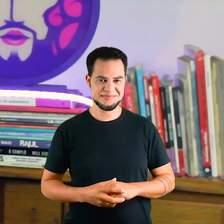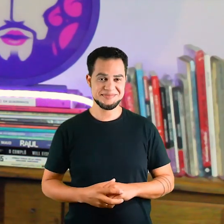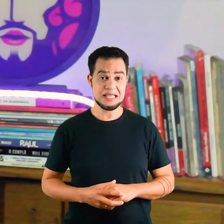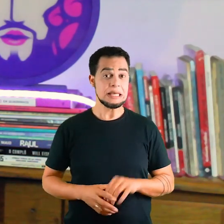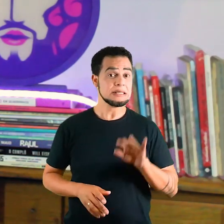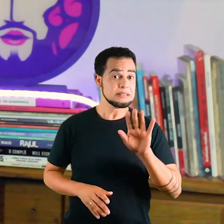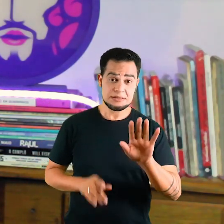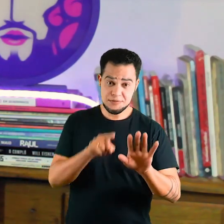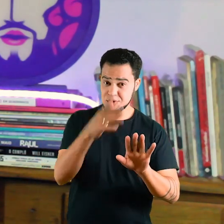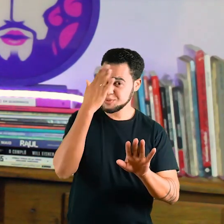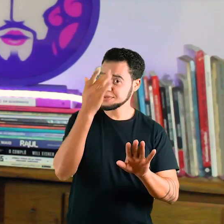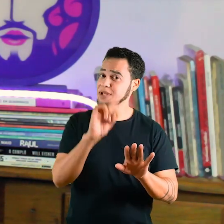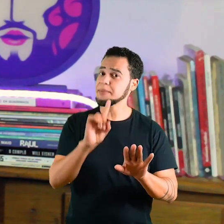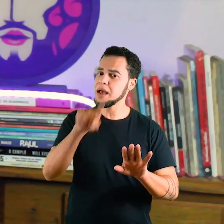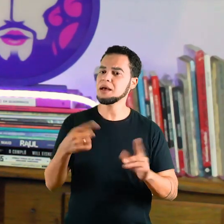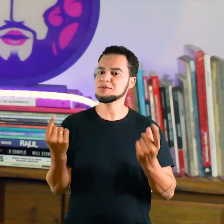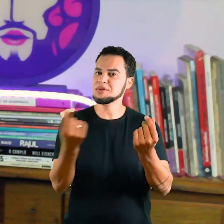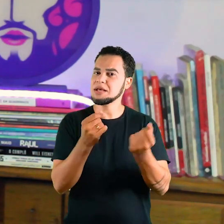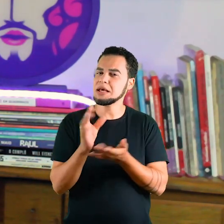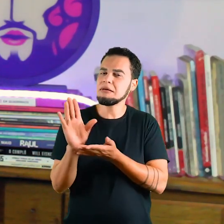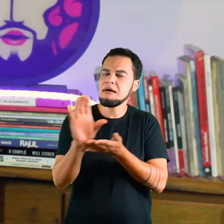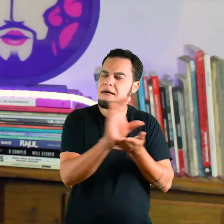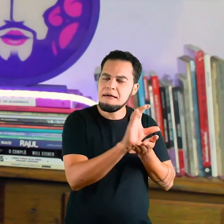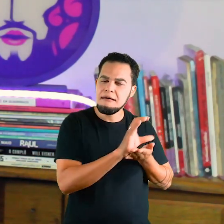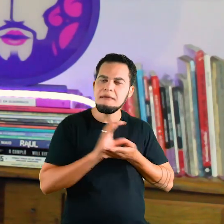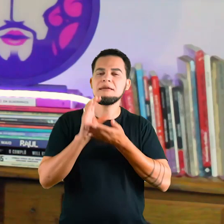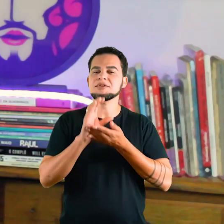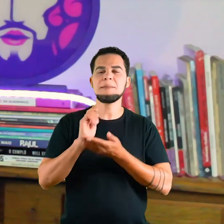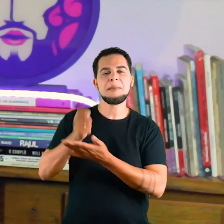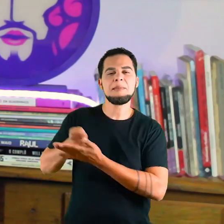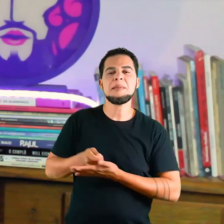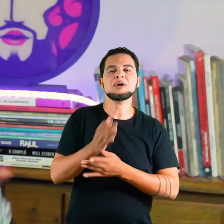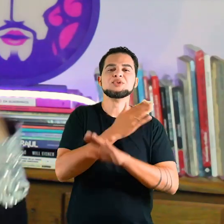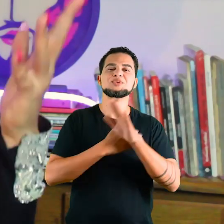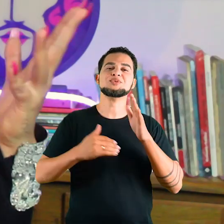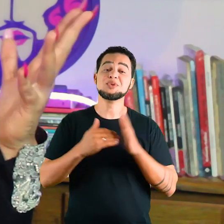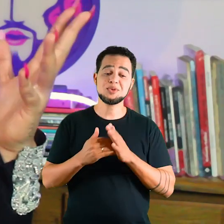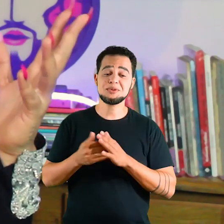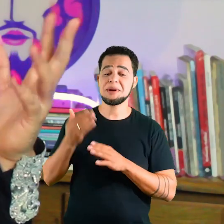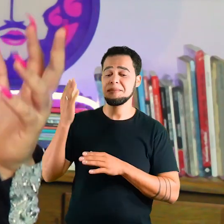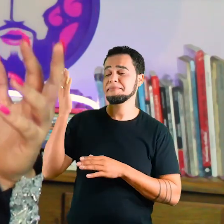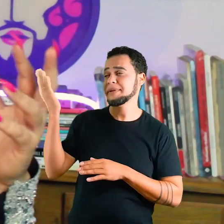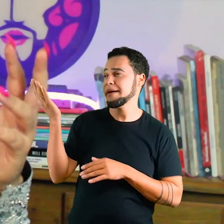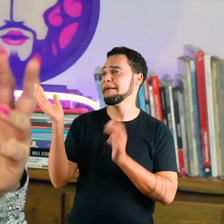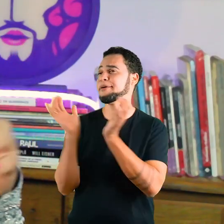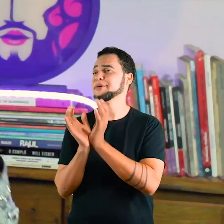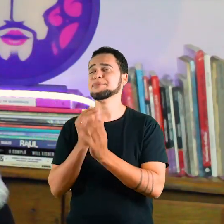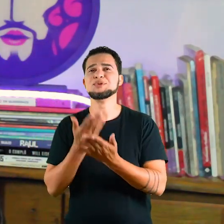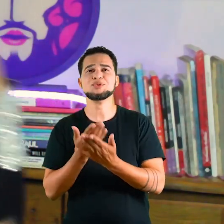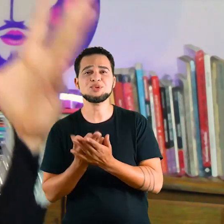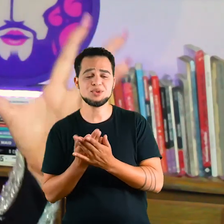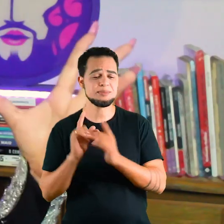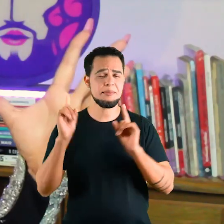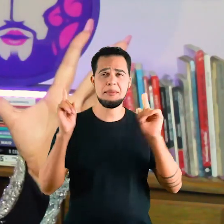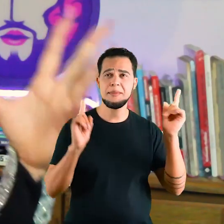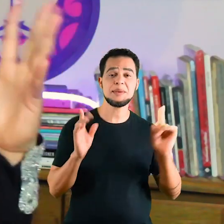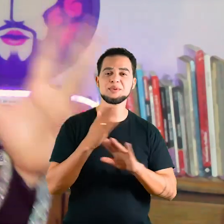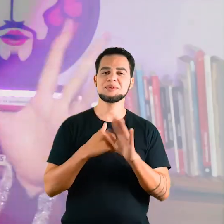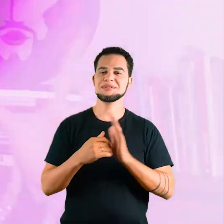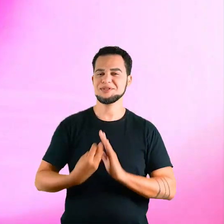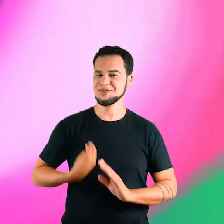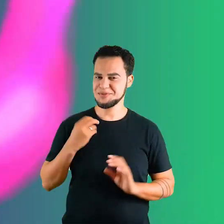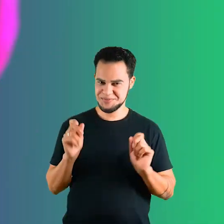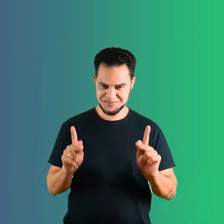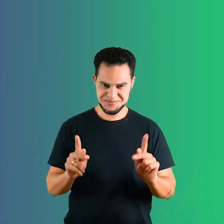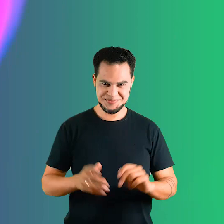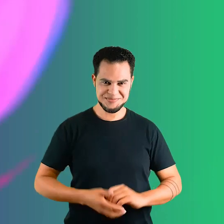apoia.se/Hora Queer. Se vocês não sabem, é com esse dinheiro que a gente paga tudo para esse podcast e o canal e o grupo de estudo e tudo isso existir, ok?